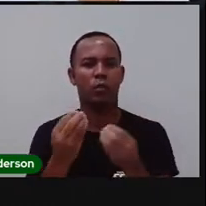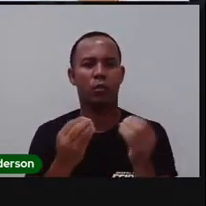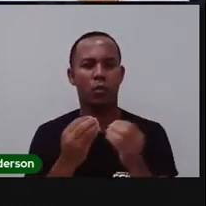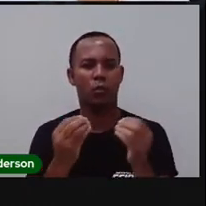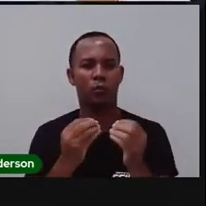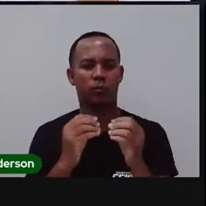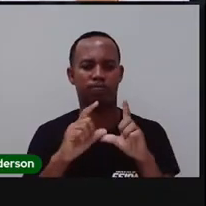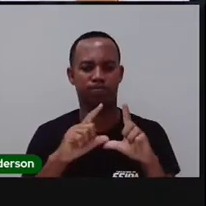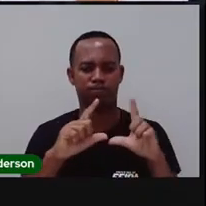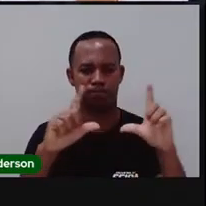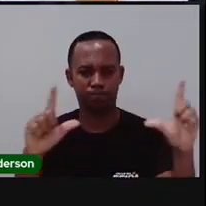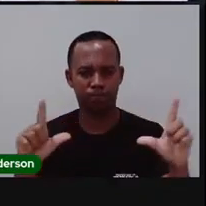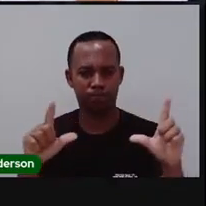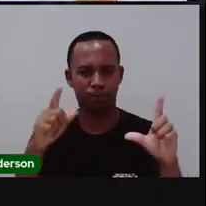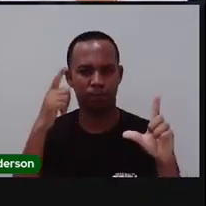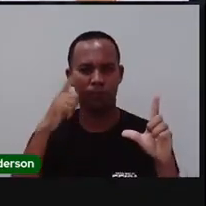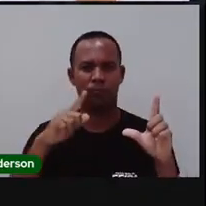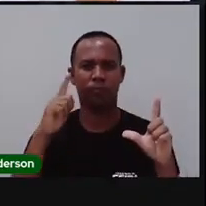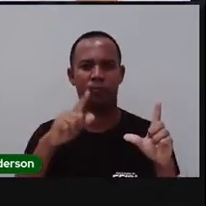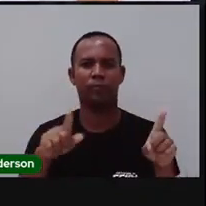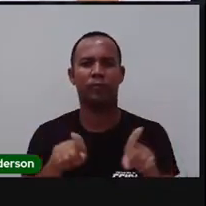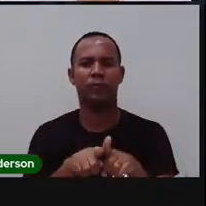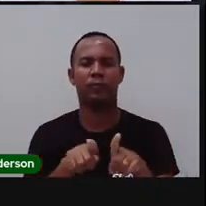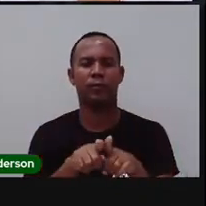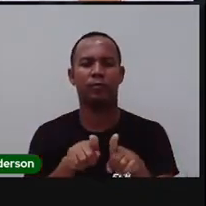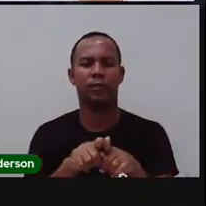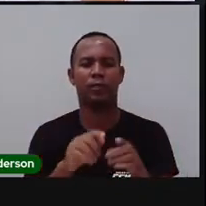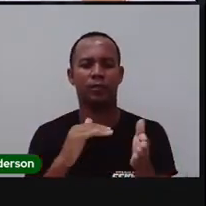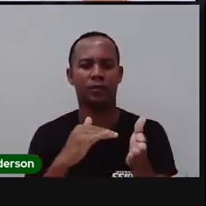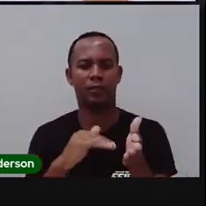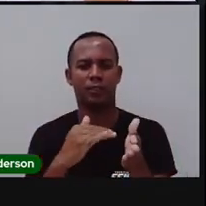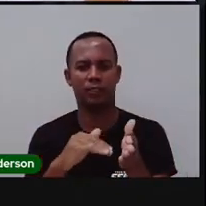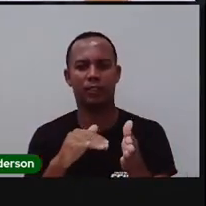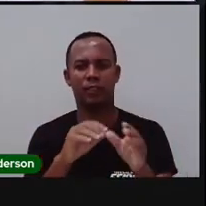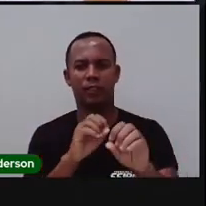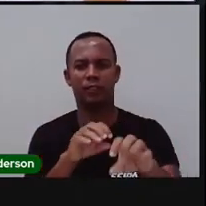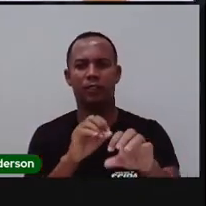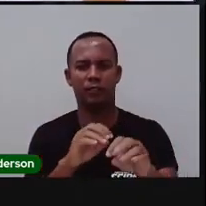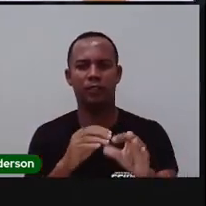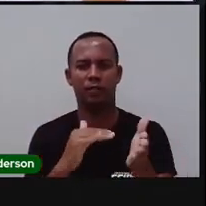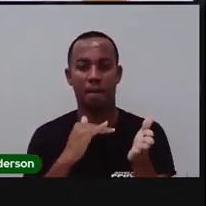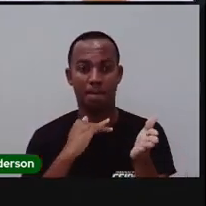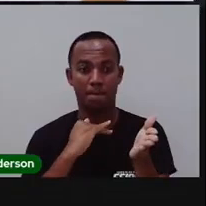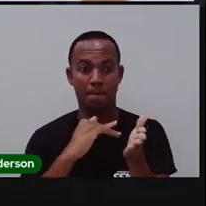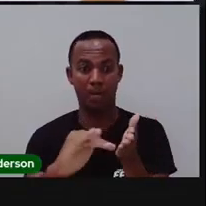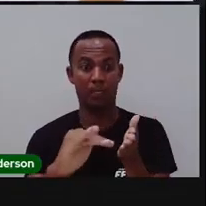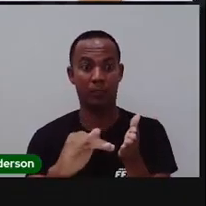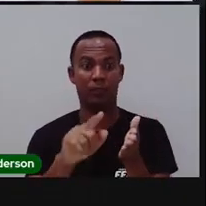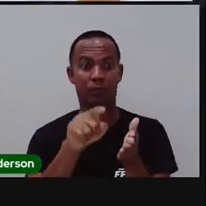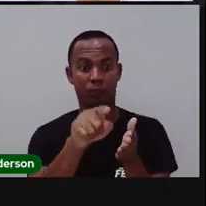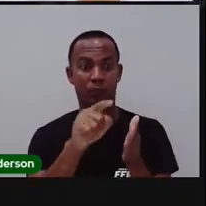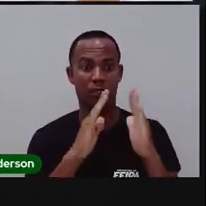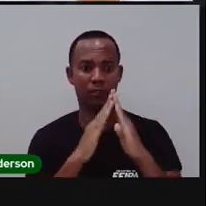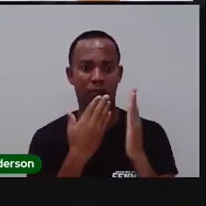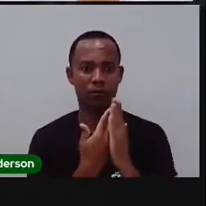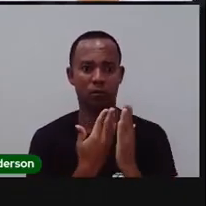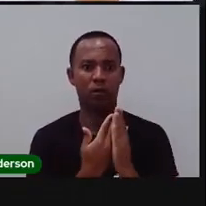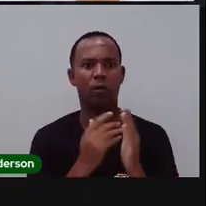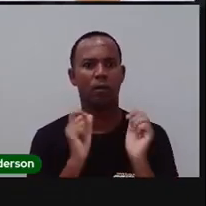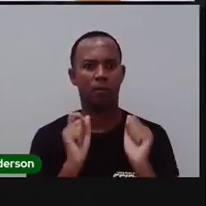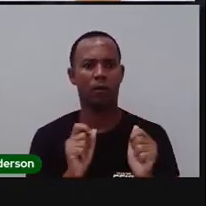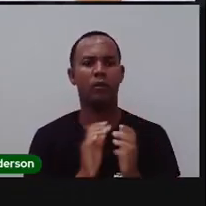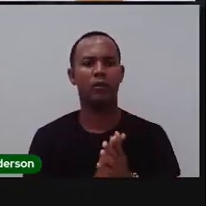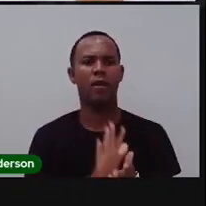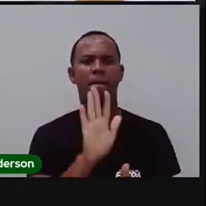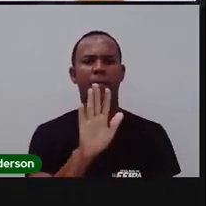não necessariamente precisa ser essa atividade, que a Secretaria de Educação manda para vocês, vai estar disponível na escola, mas o professor é